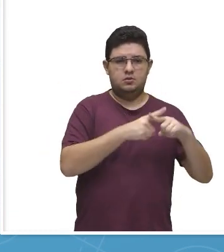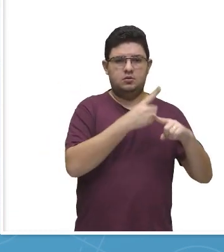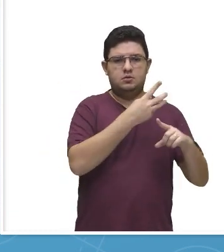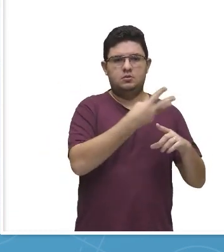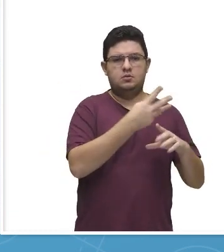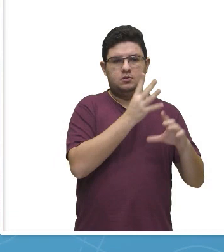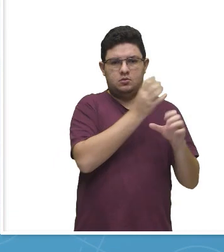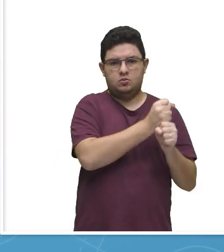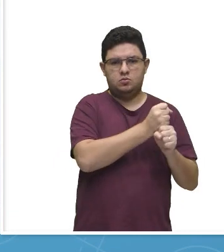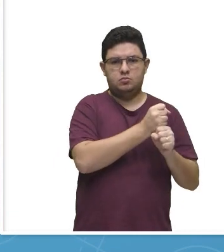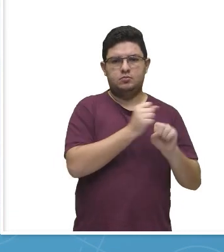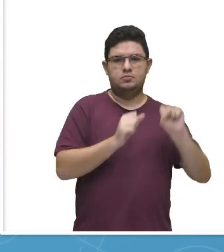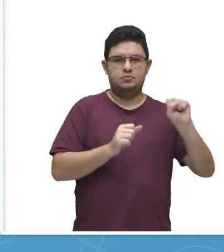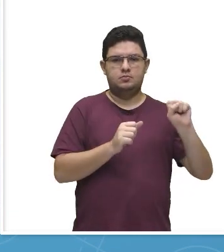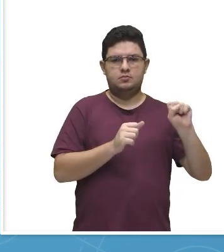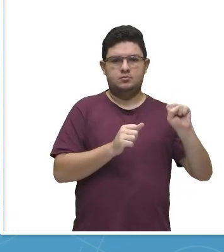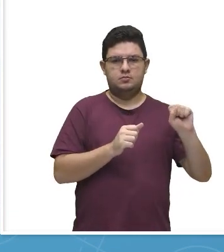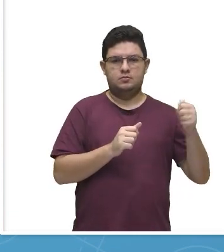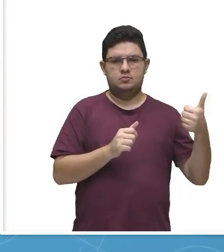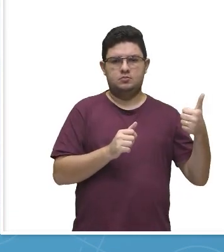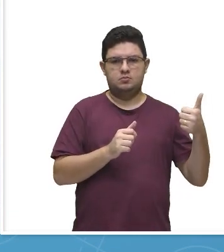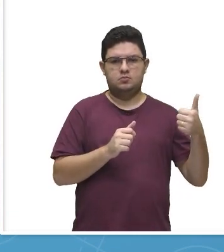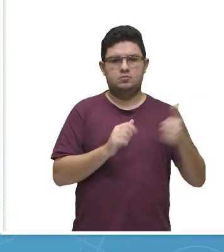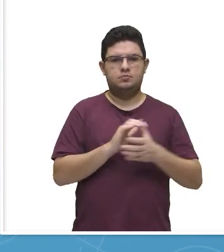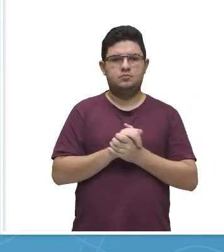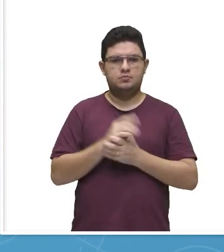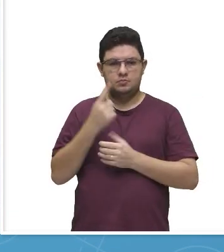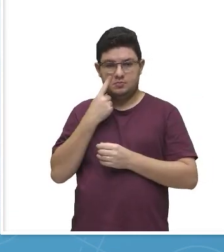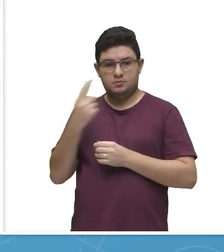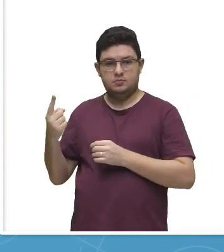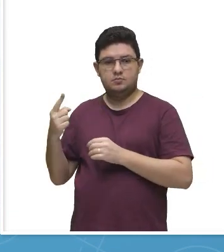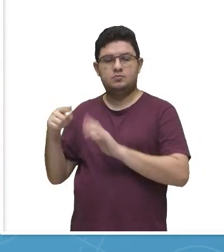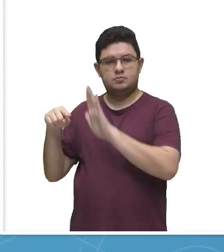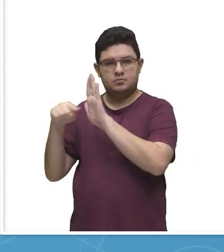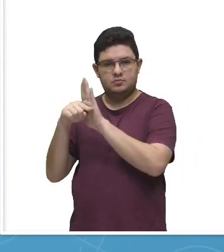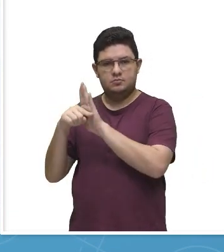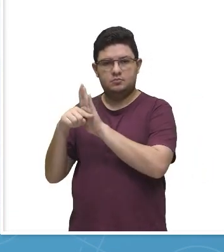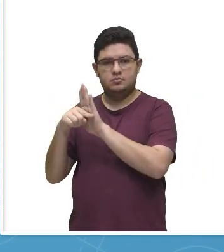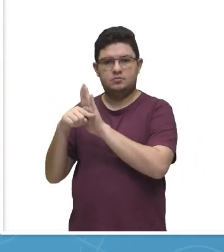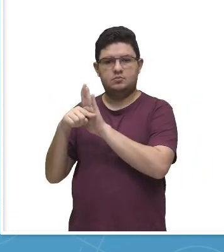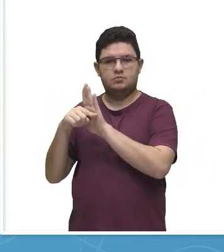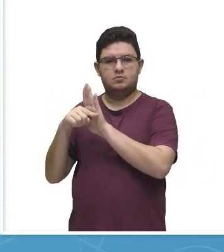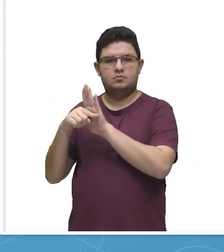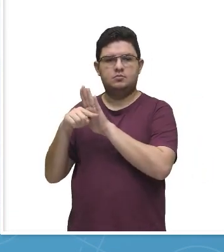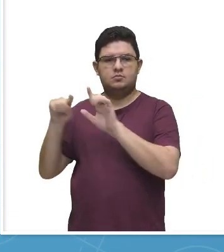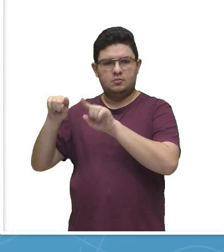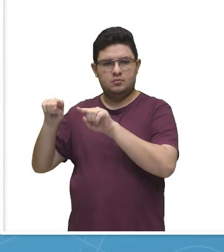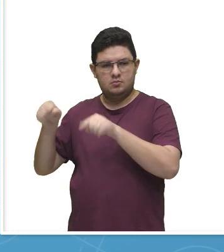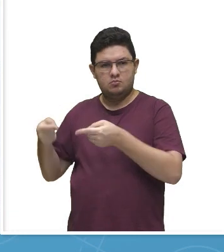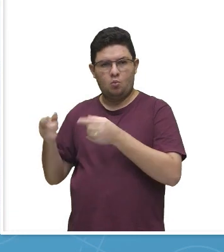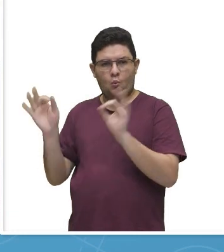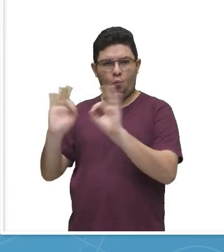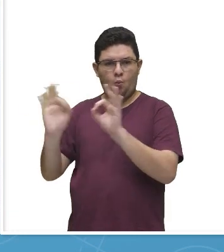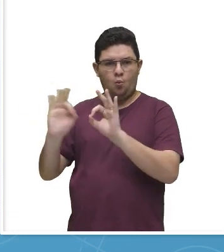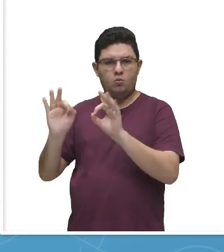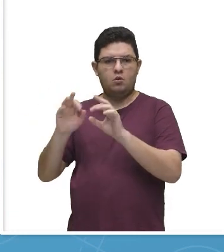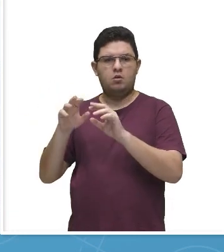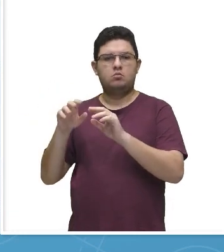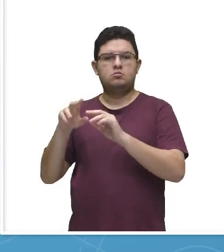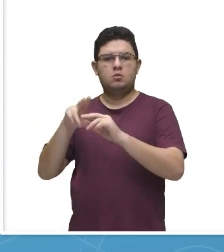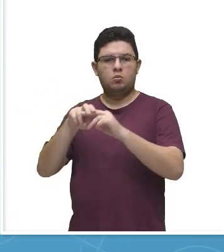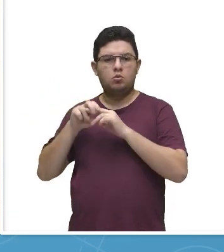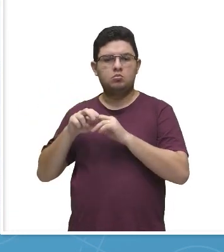sei que a potência, o resultado vai ser negativo. Multiplicando os fatores, 7 vezes 7, 49.